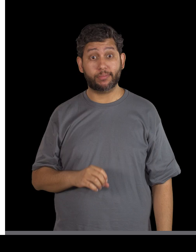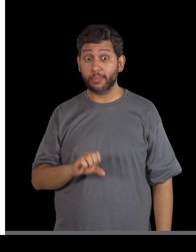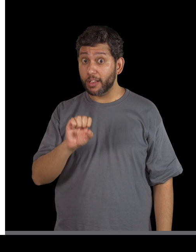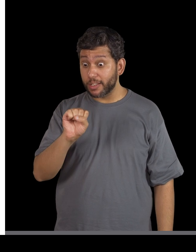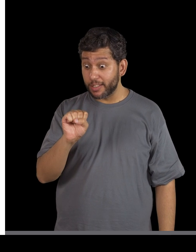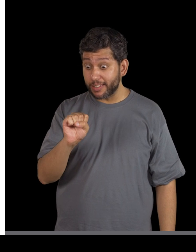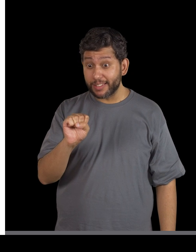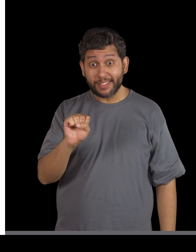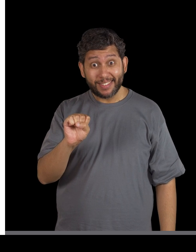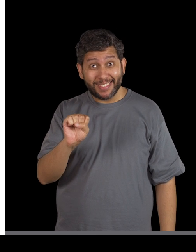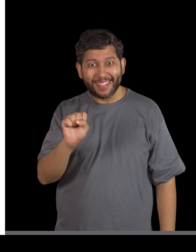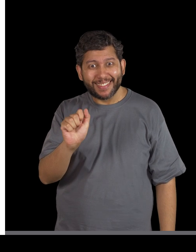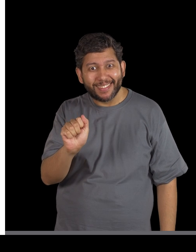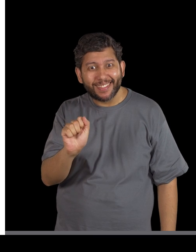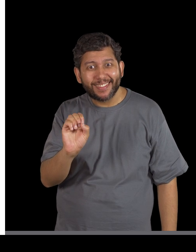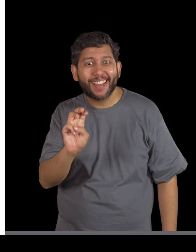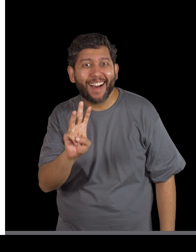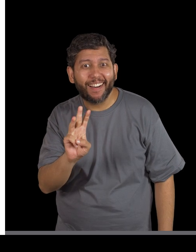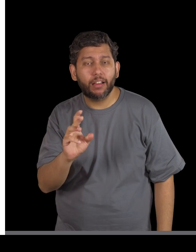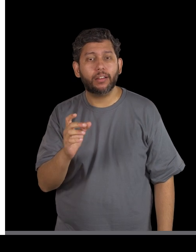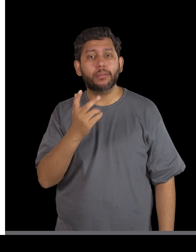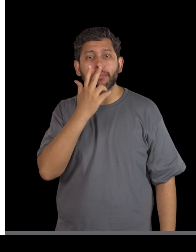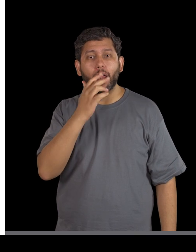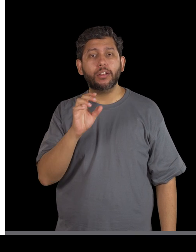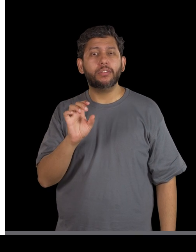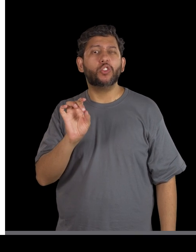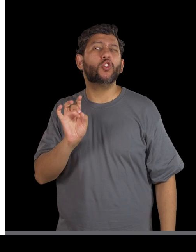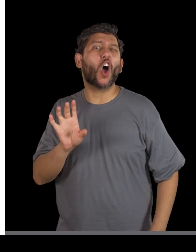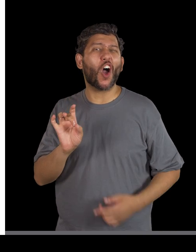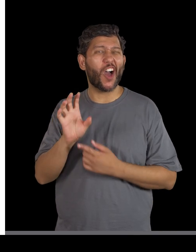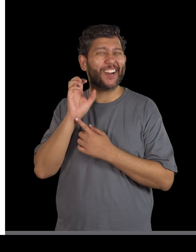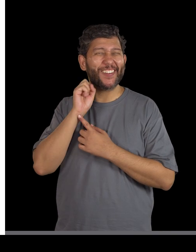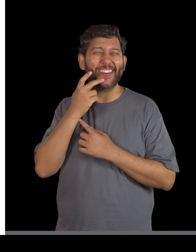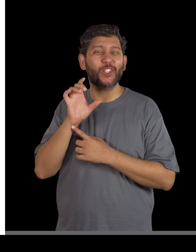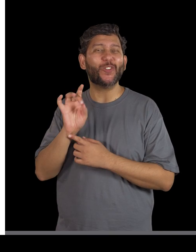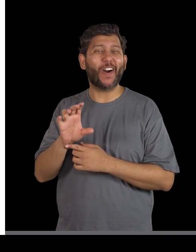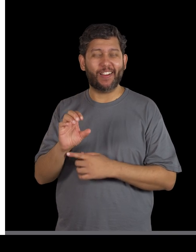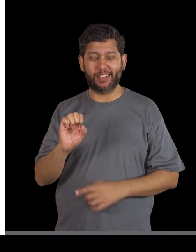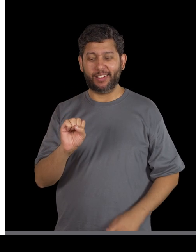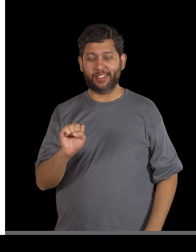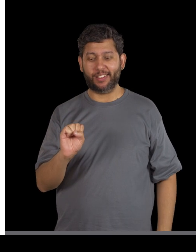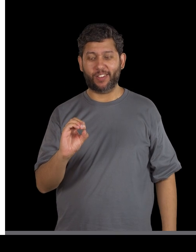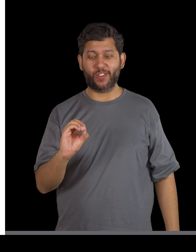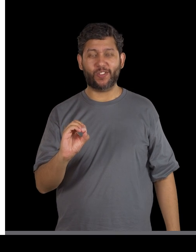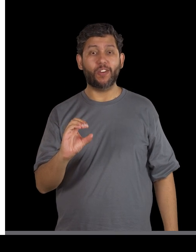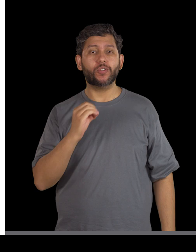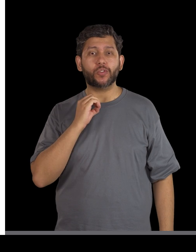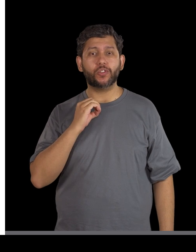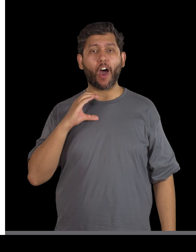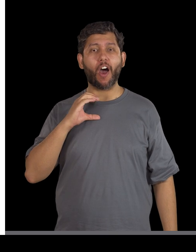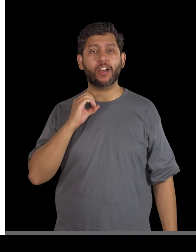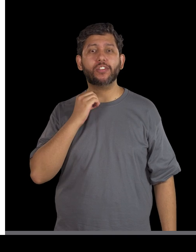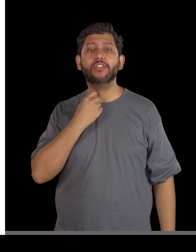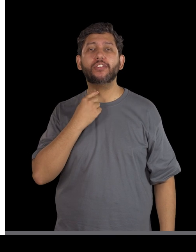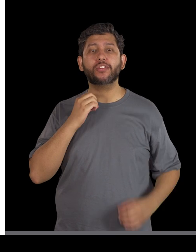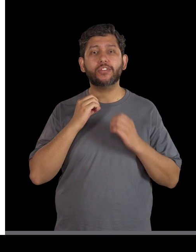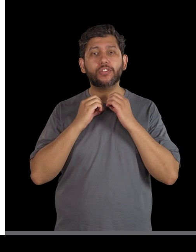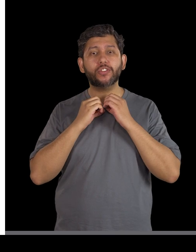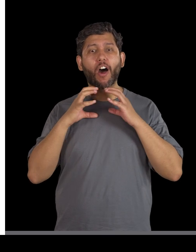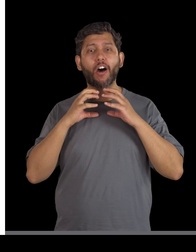só, é praticamente igual ao só de I saw a man yesterday, de eu vi um homem, o